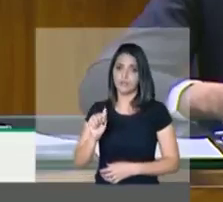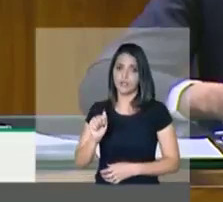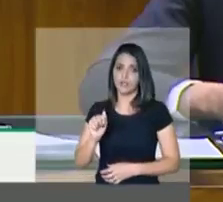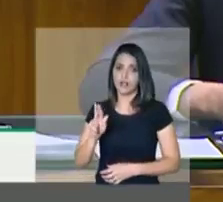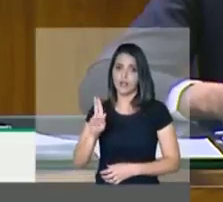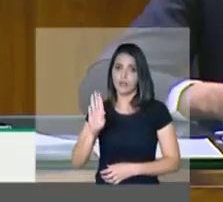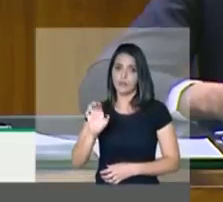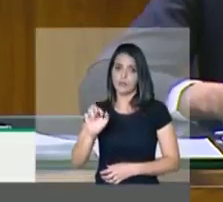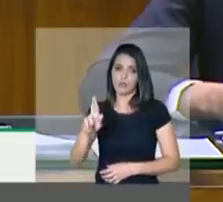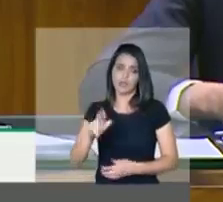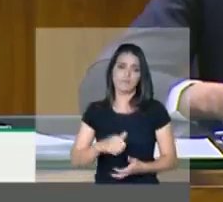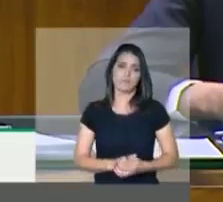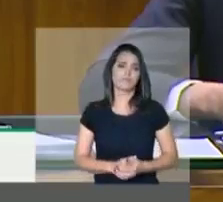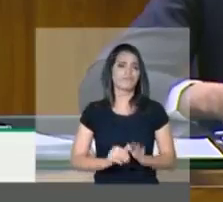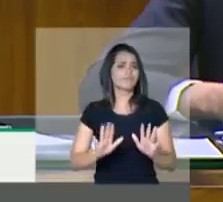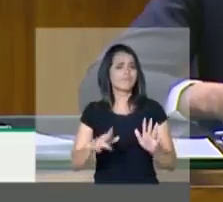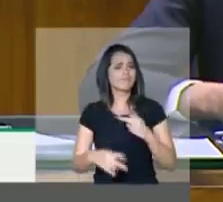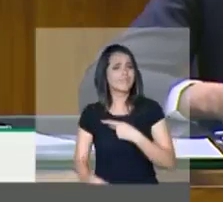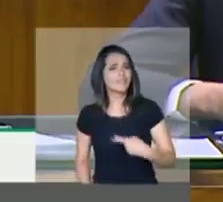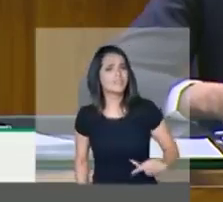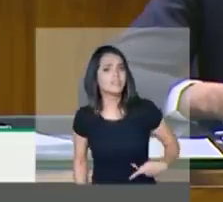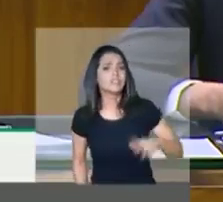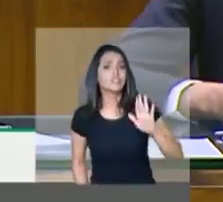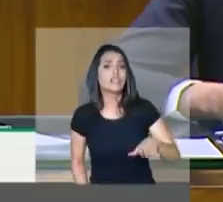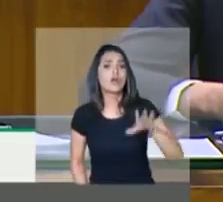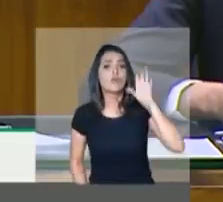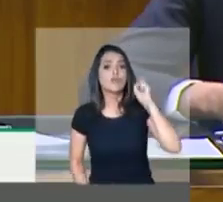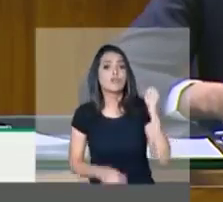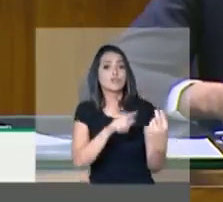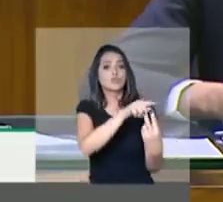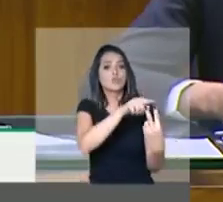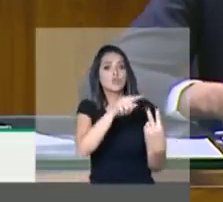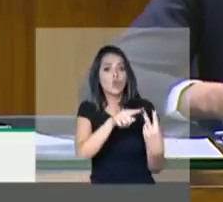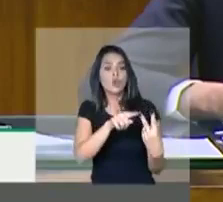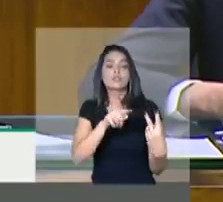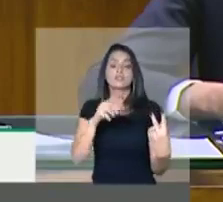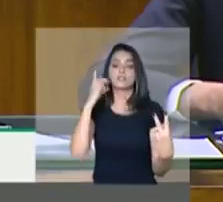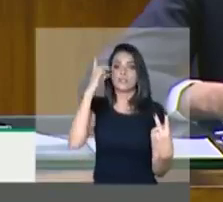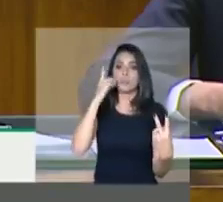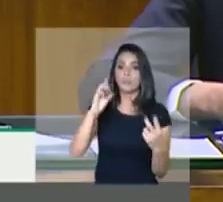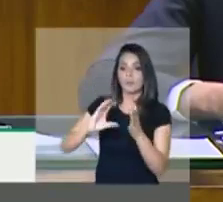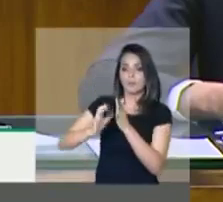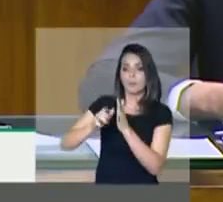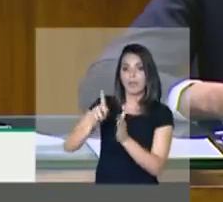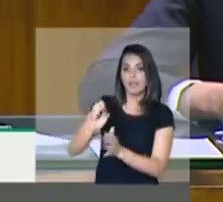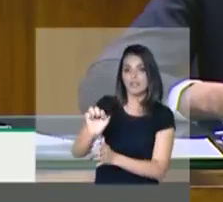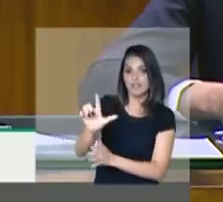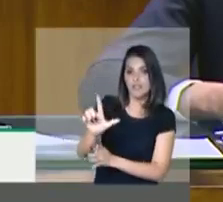Presidente, eu já ouvi dois parlamentares do PSL